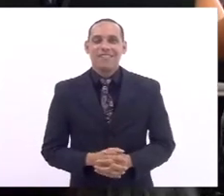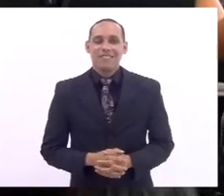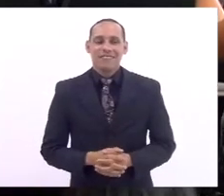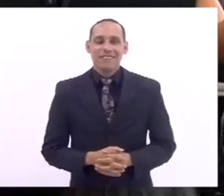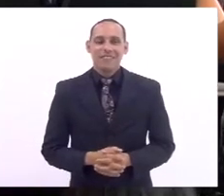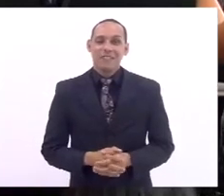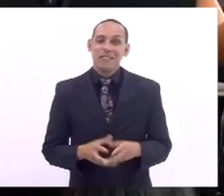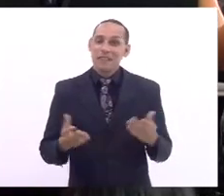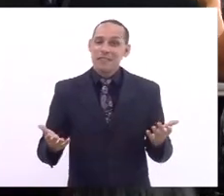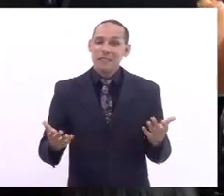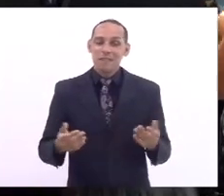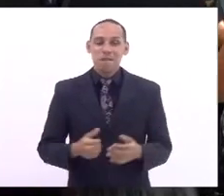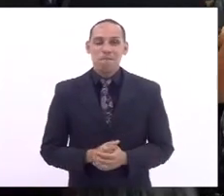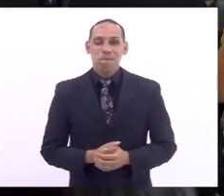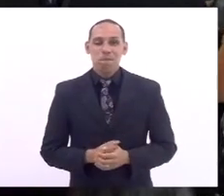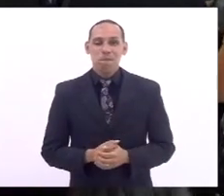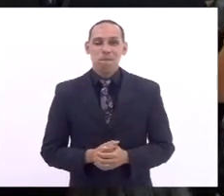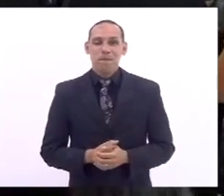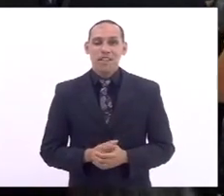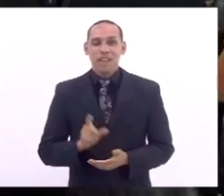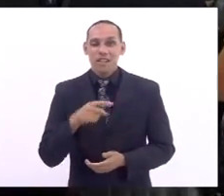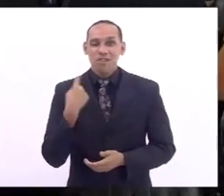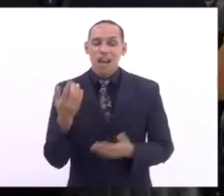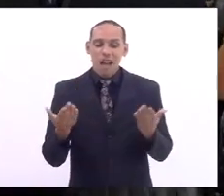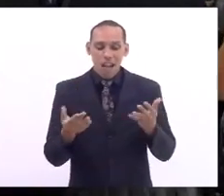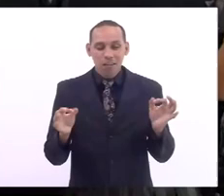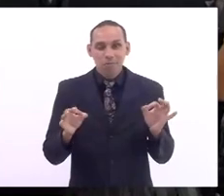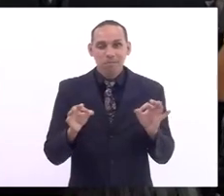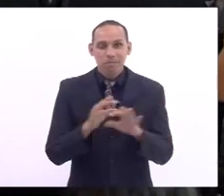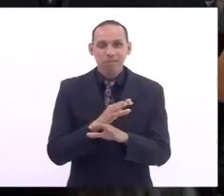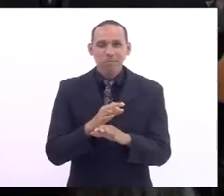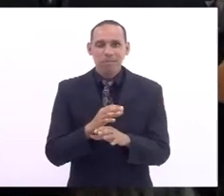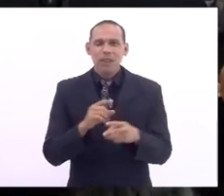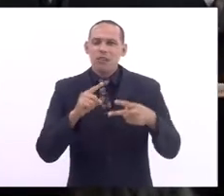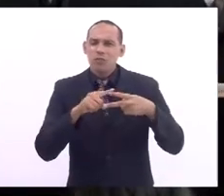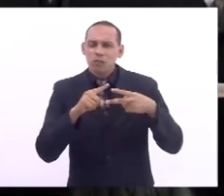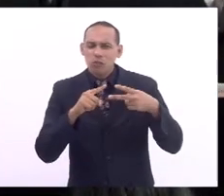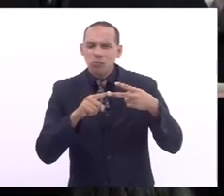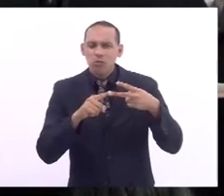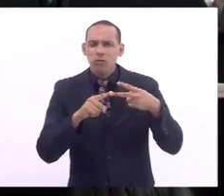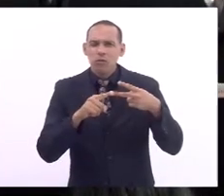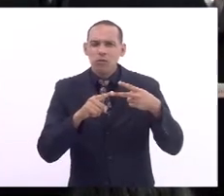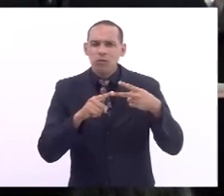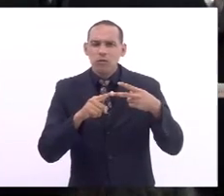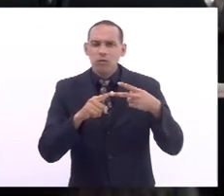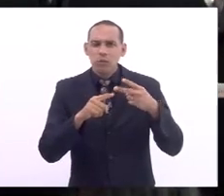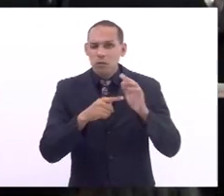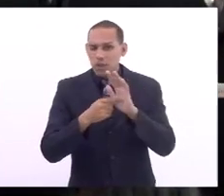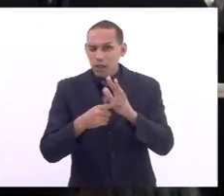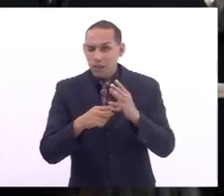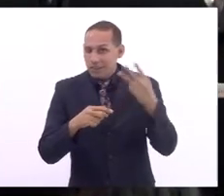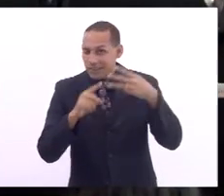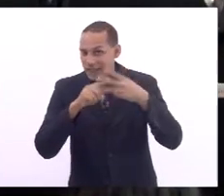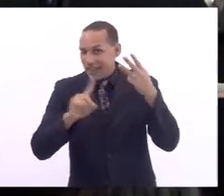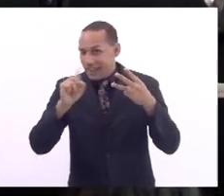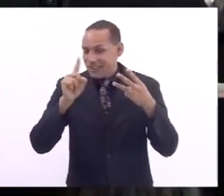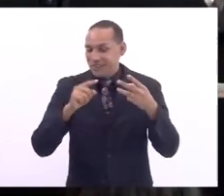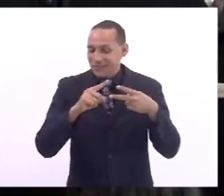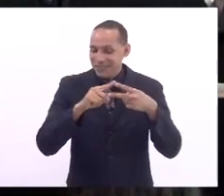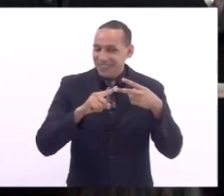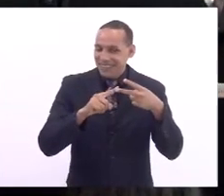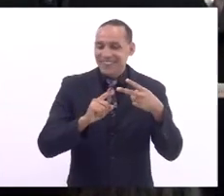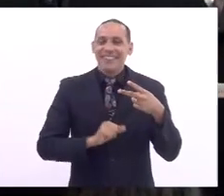Bem pessoal vamos então encerrar eu quero fazer dois discos apontamentos não 32 não é